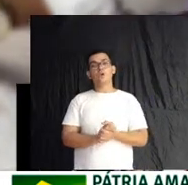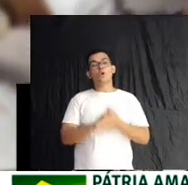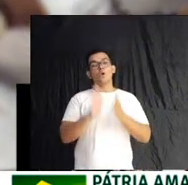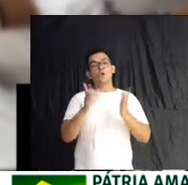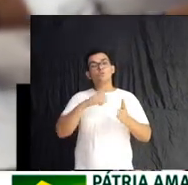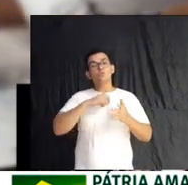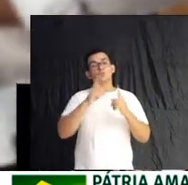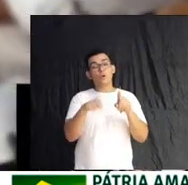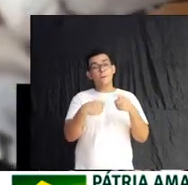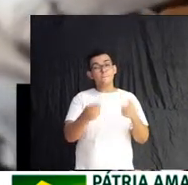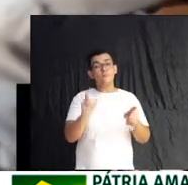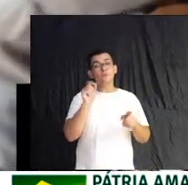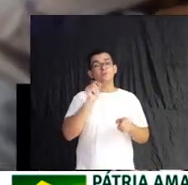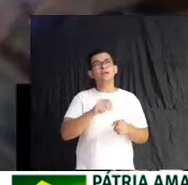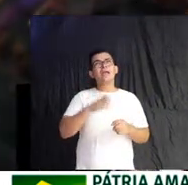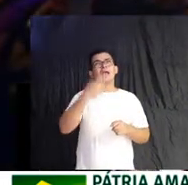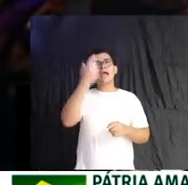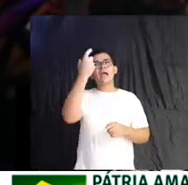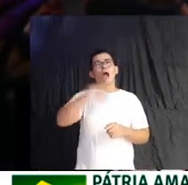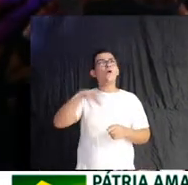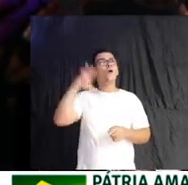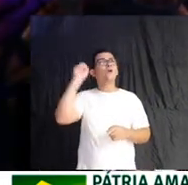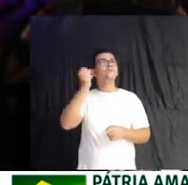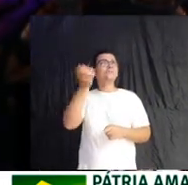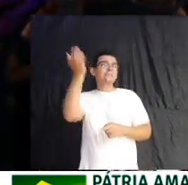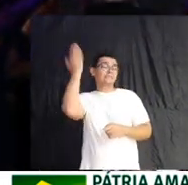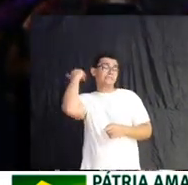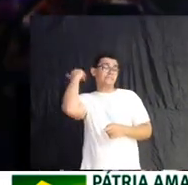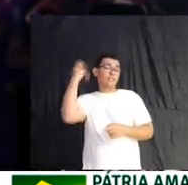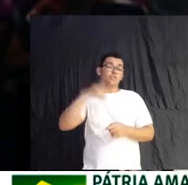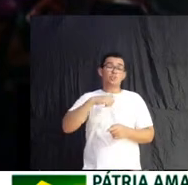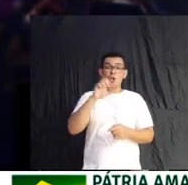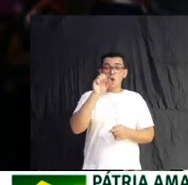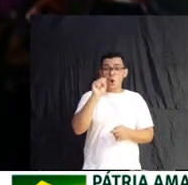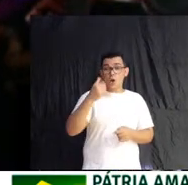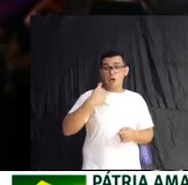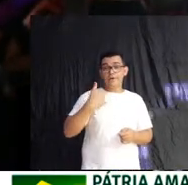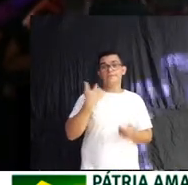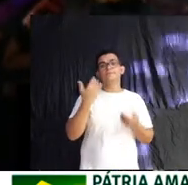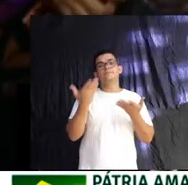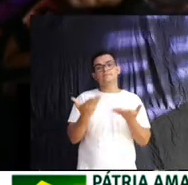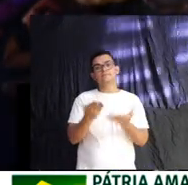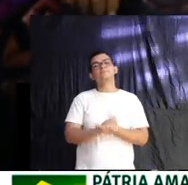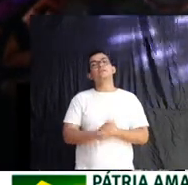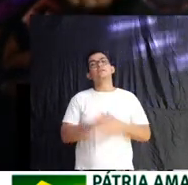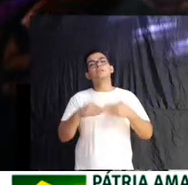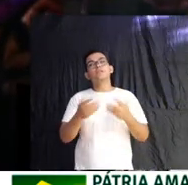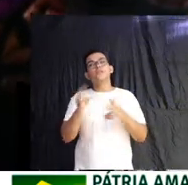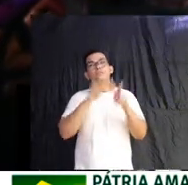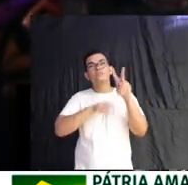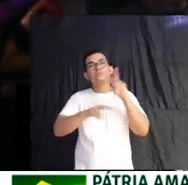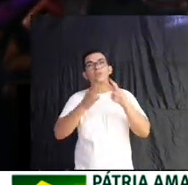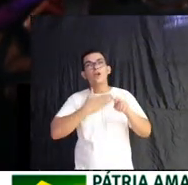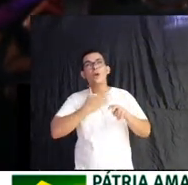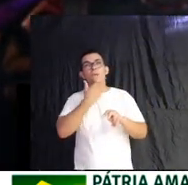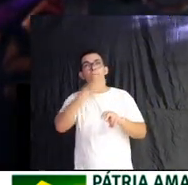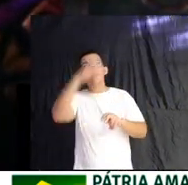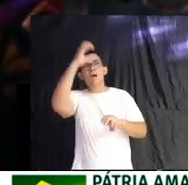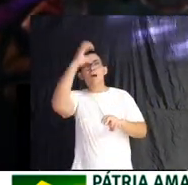músicas no meu repertório que eu ouvia, eu me lembro de ouvir quando eu tinha 8 anos de idade. E